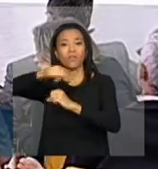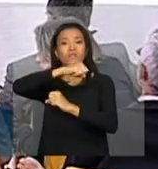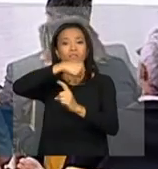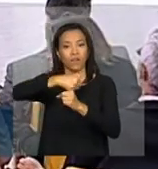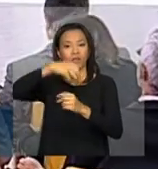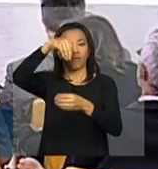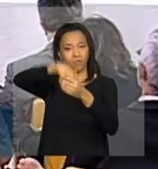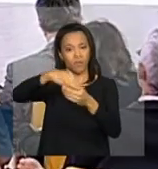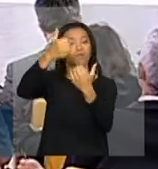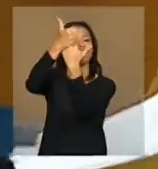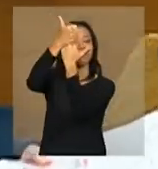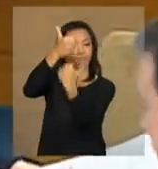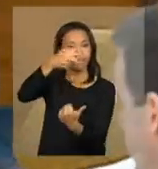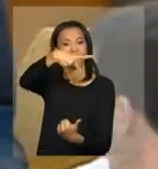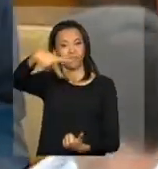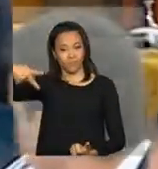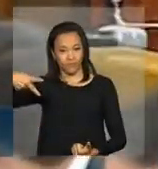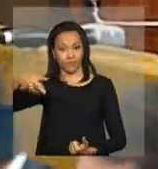Paulo Maldos.